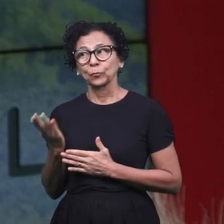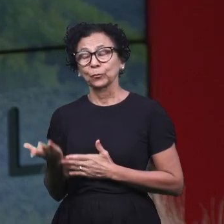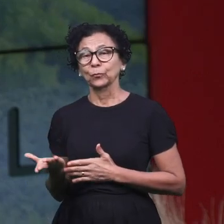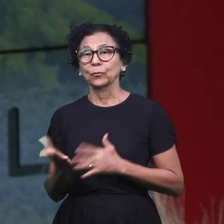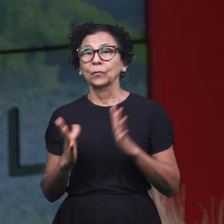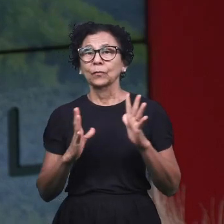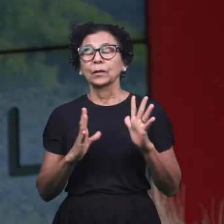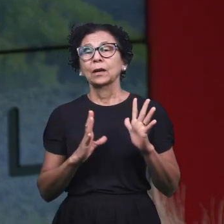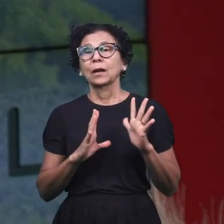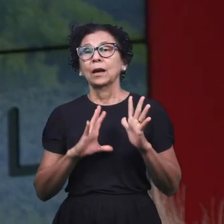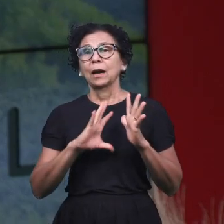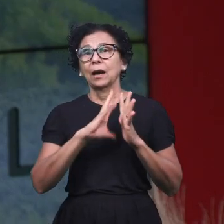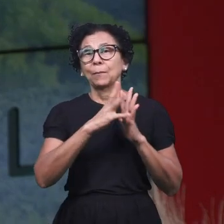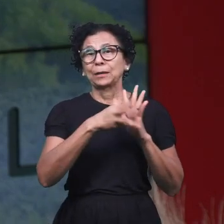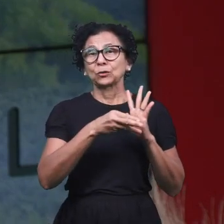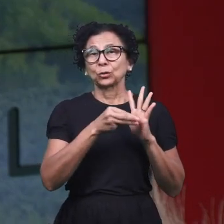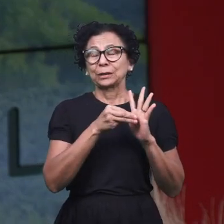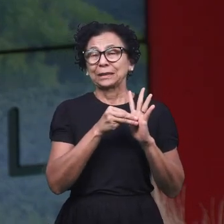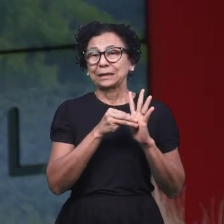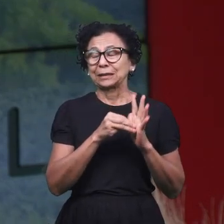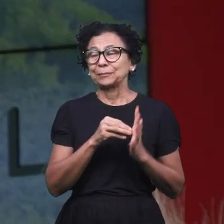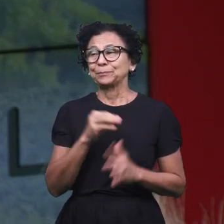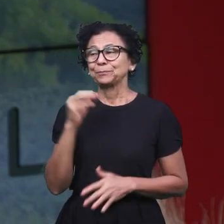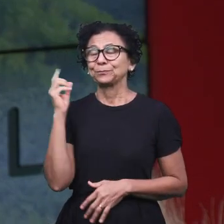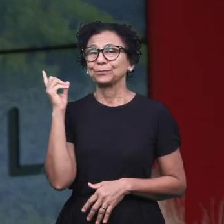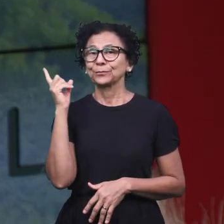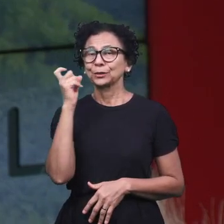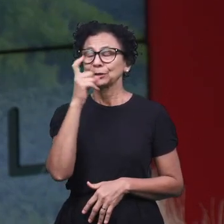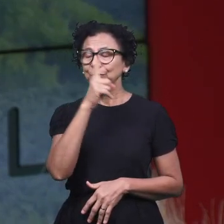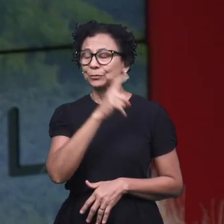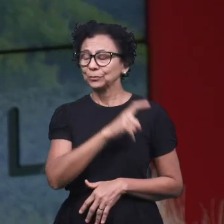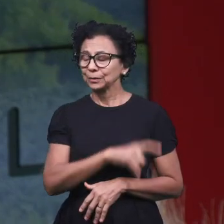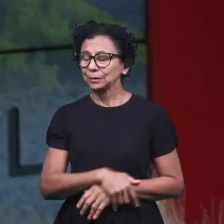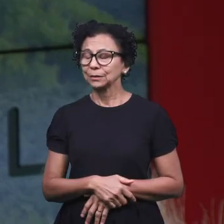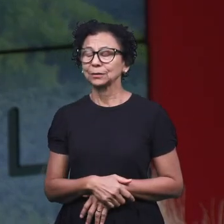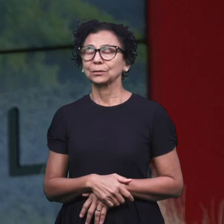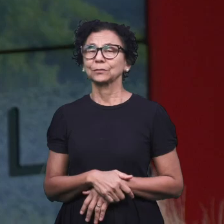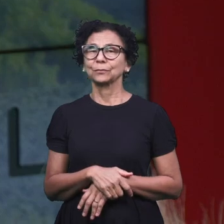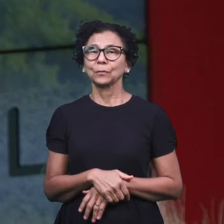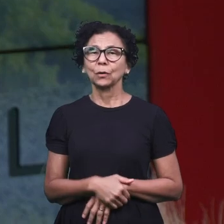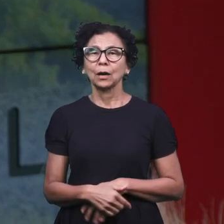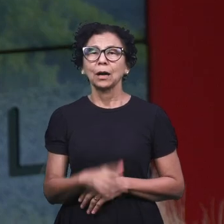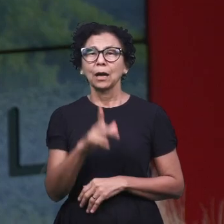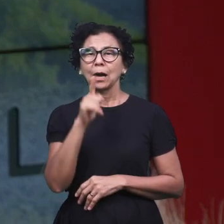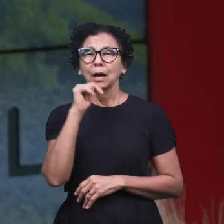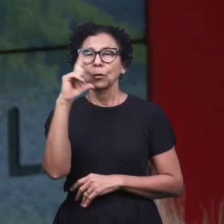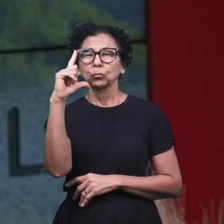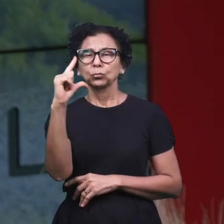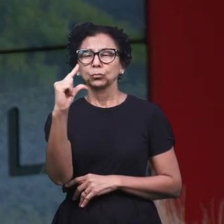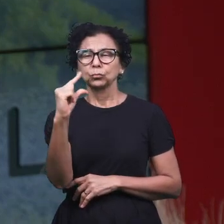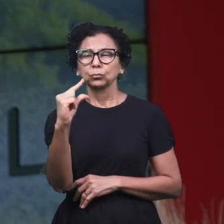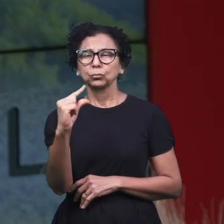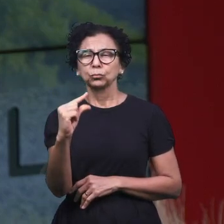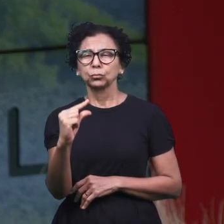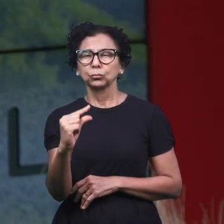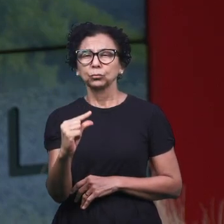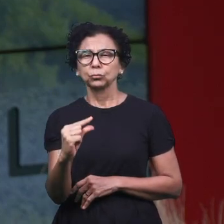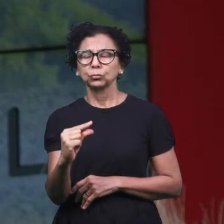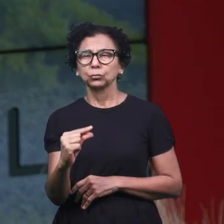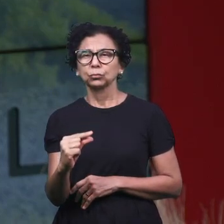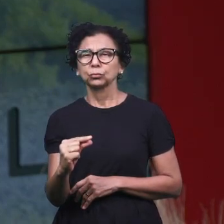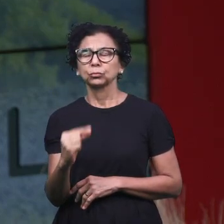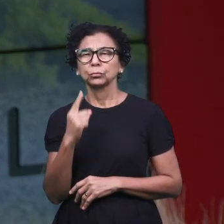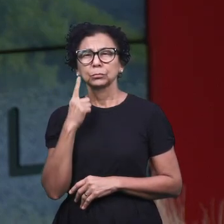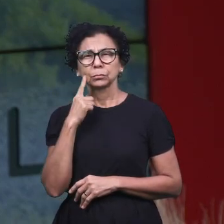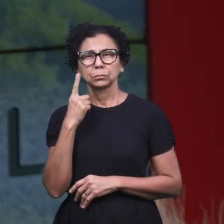mundo e vive um período crítico. Os rios Solimões e Negro apresentam uma baixa histórica. Confira a